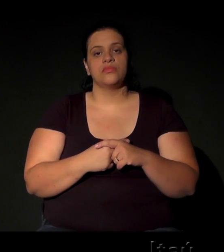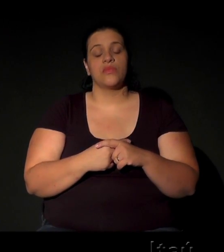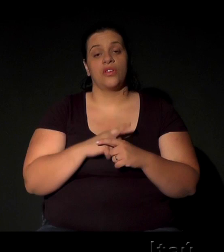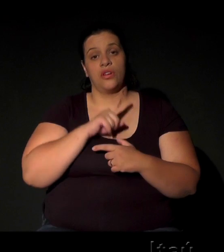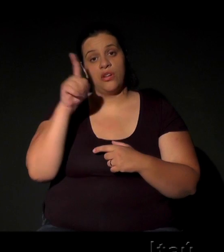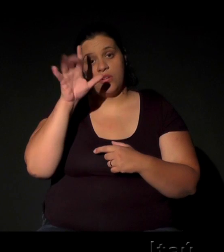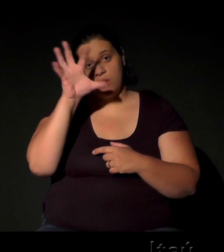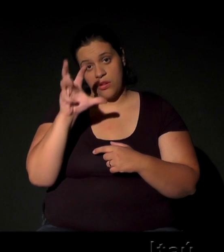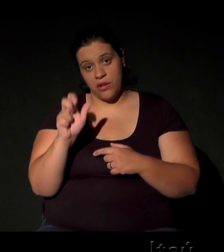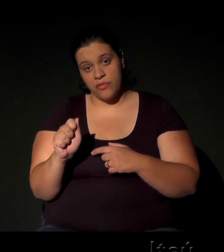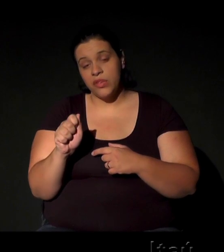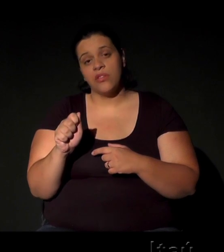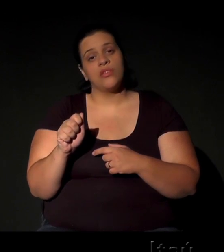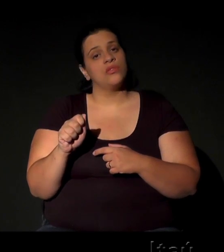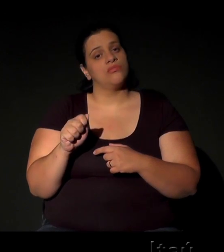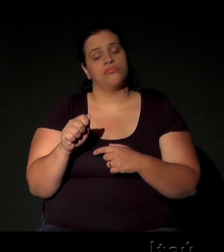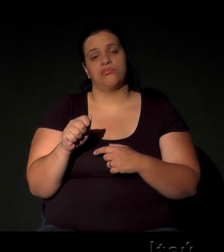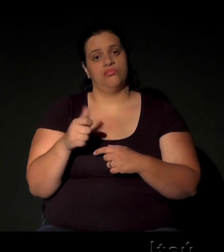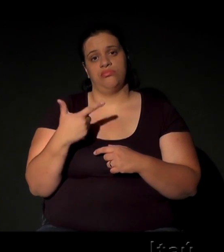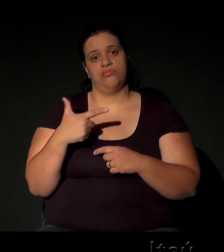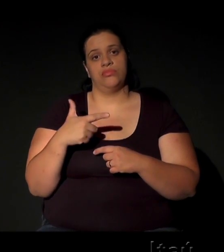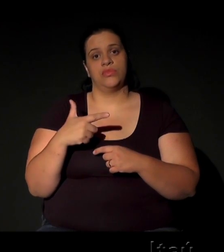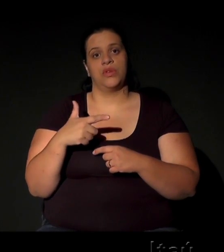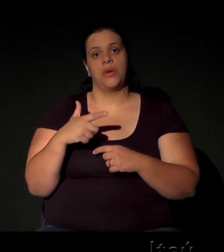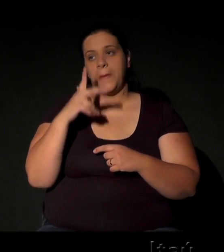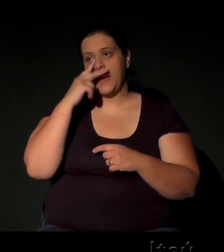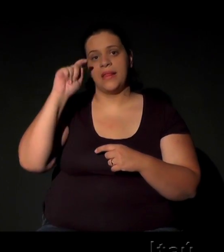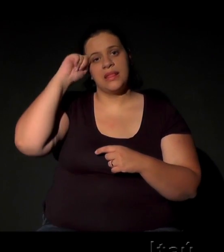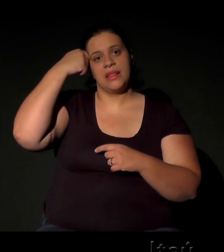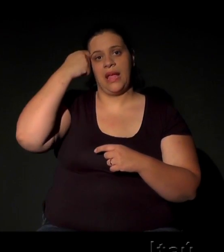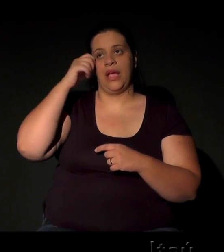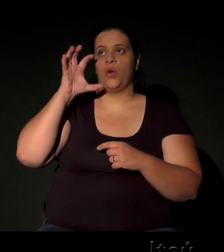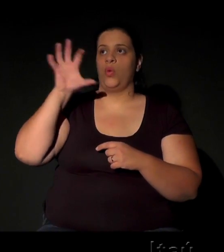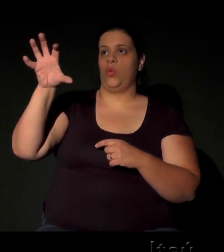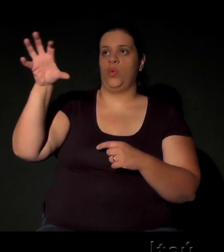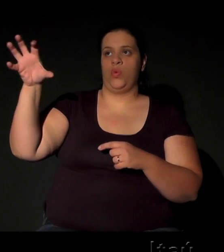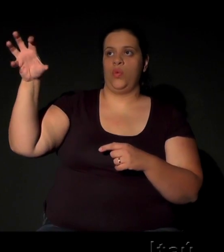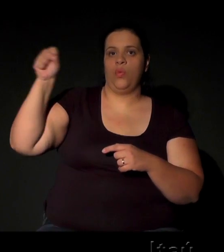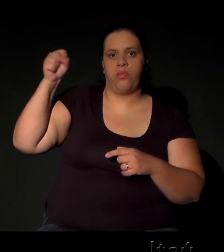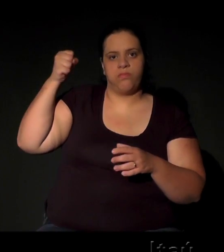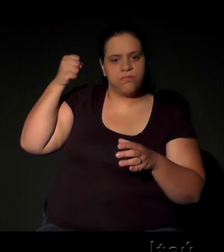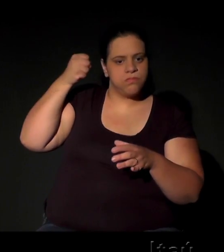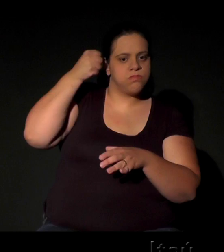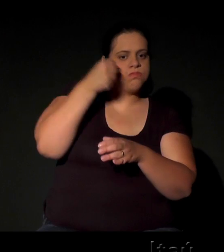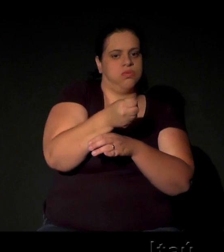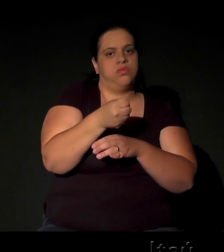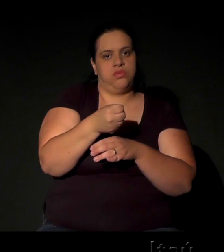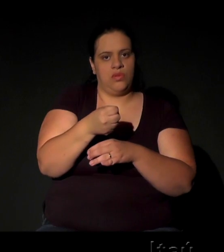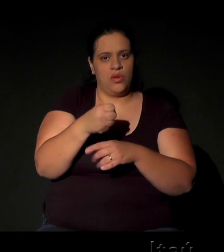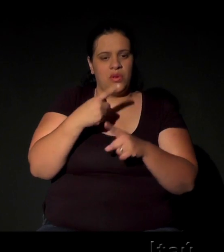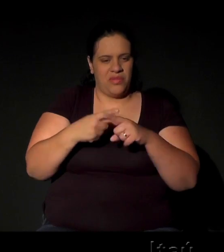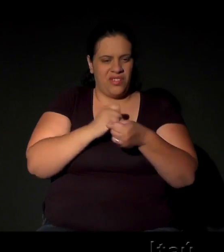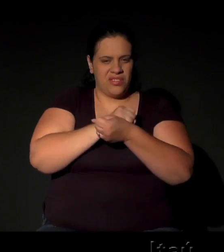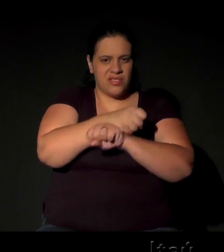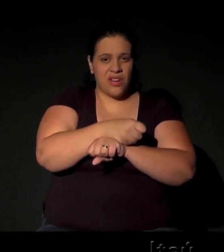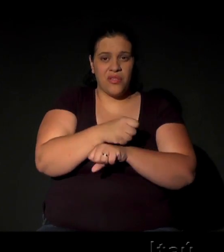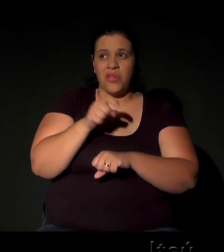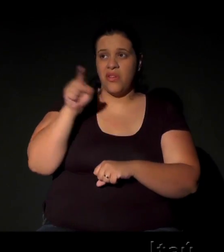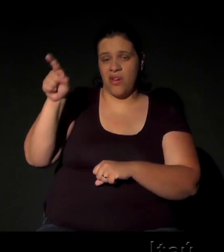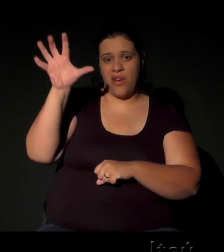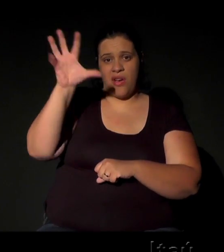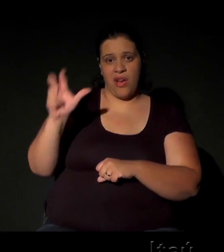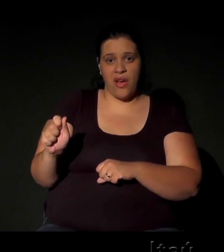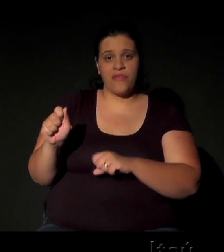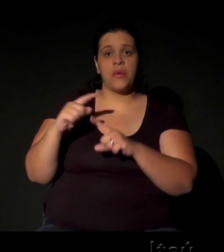África não existia né a gente se tornou negro quando veio trazido forçadamente por conta da escravidão porque em África um